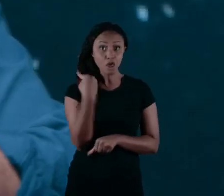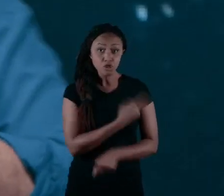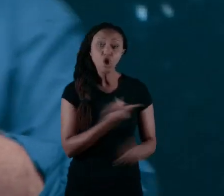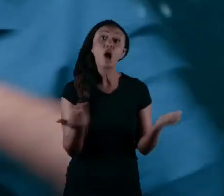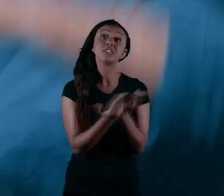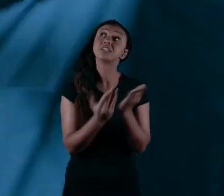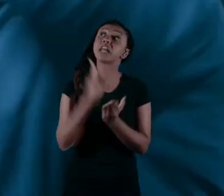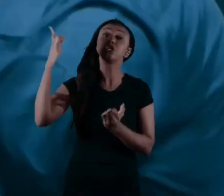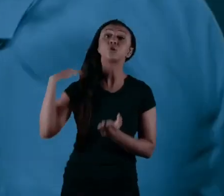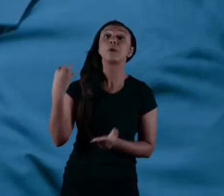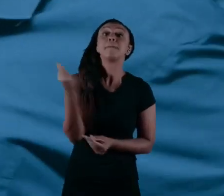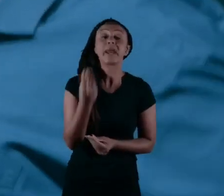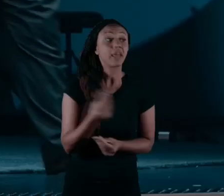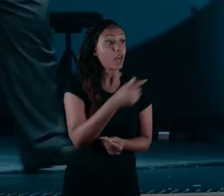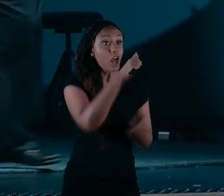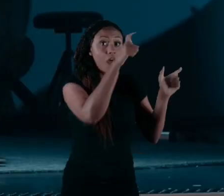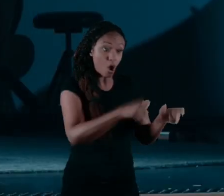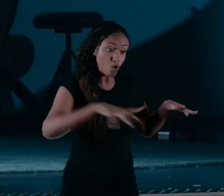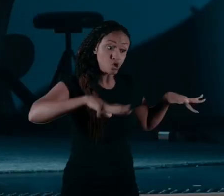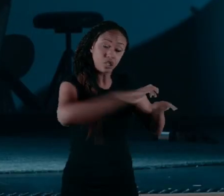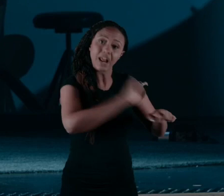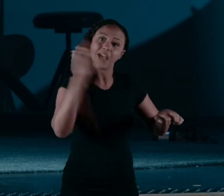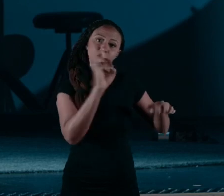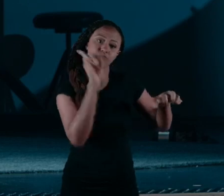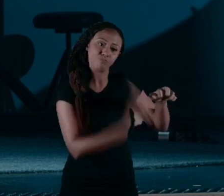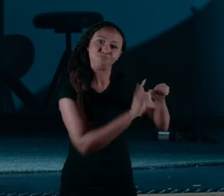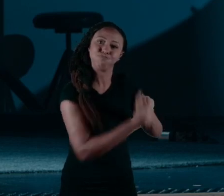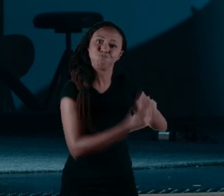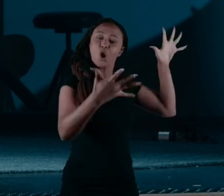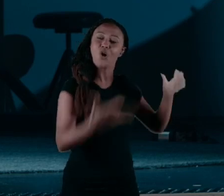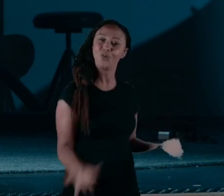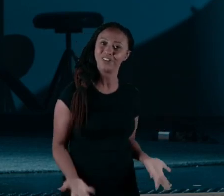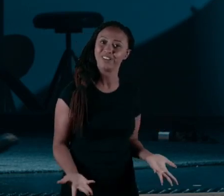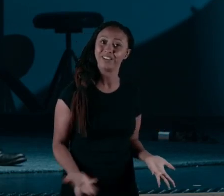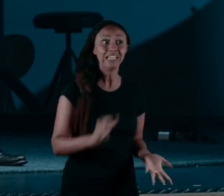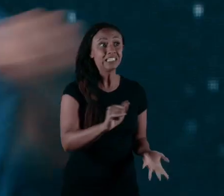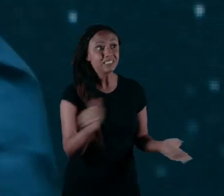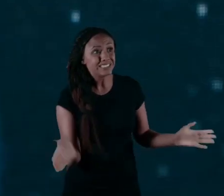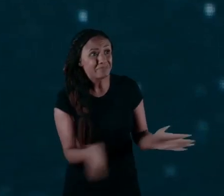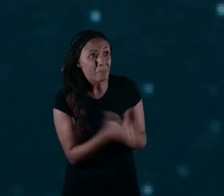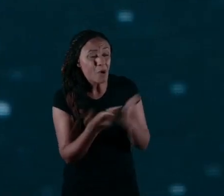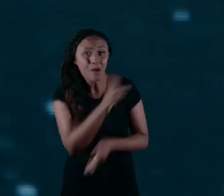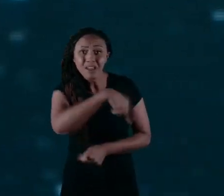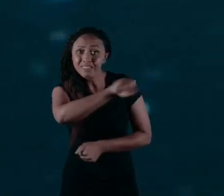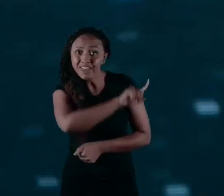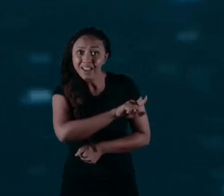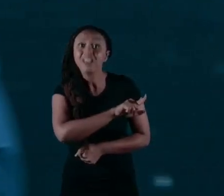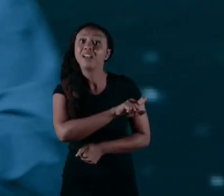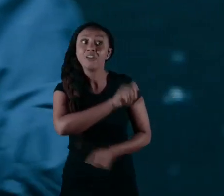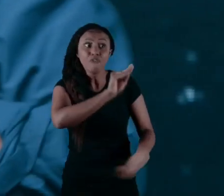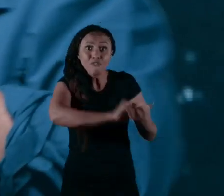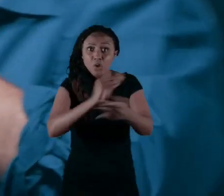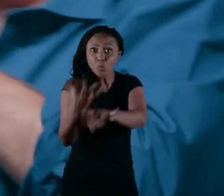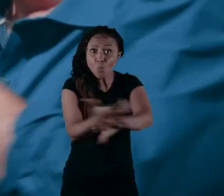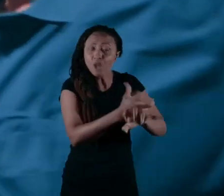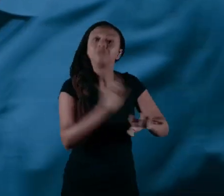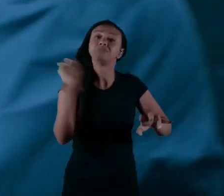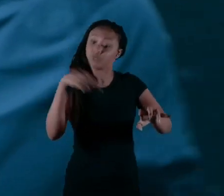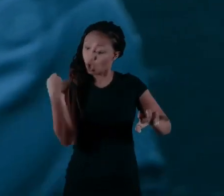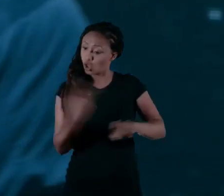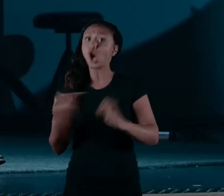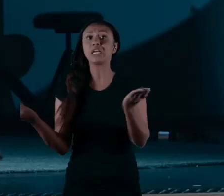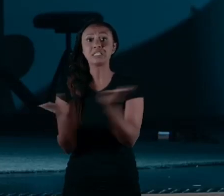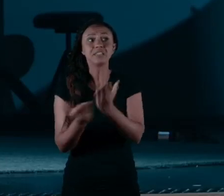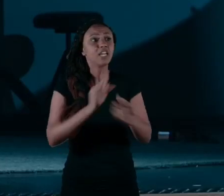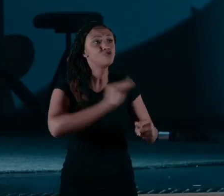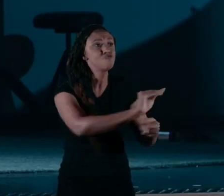as trevas estão e trazer luz às trevas. Onde há miséria, que a igreja traga a provisão. Esse